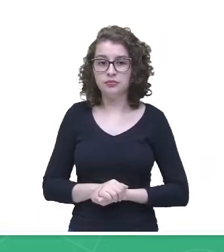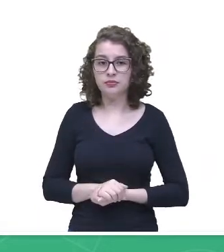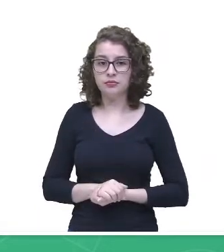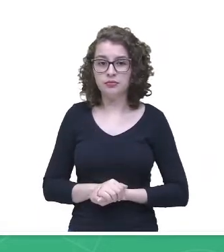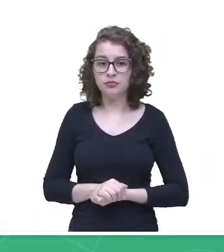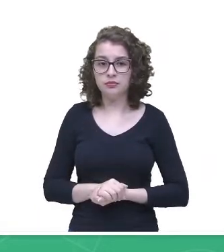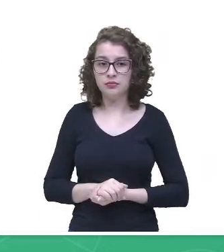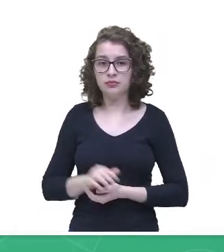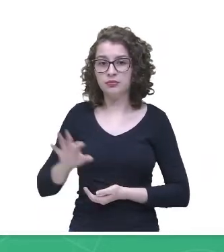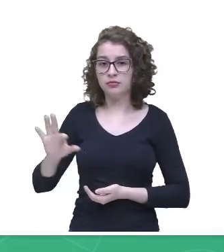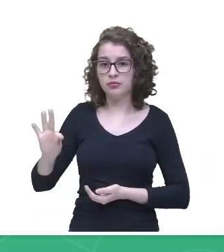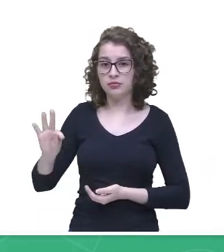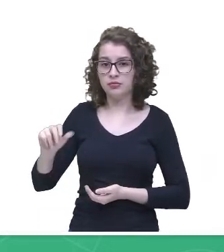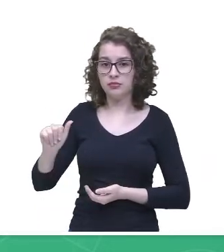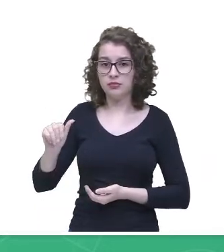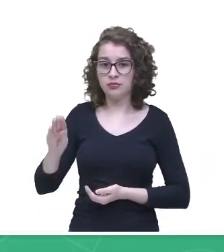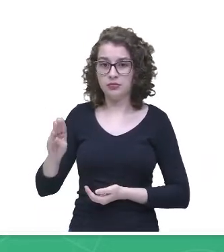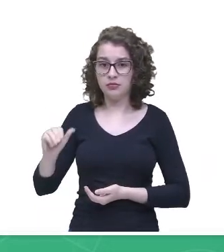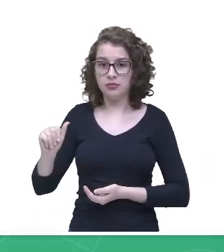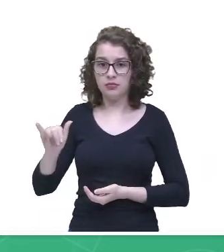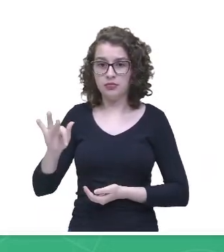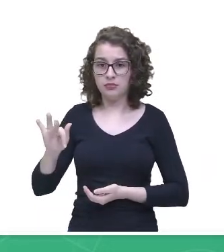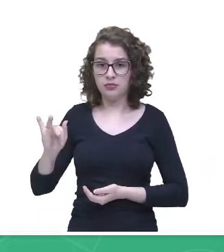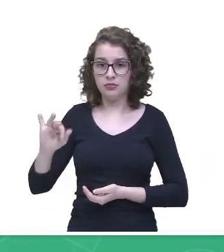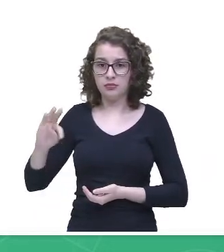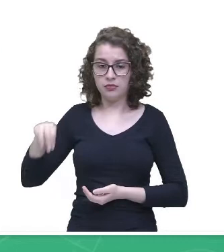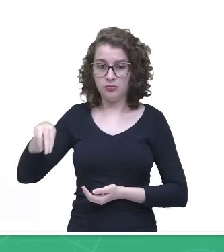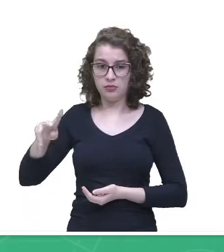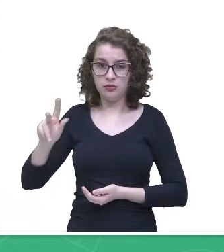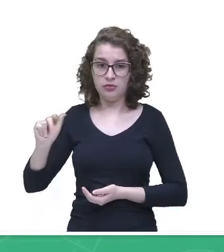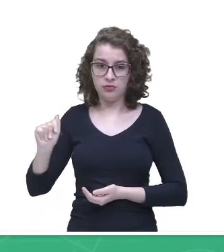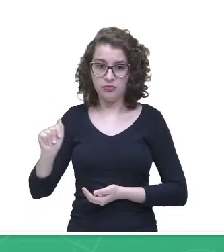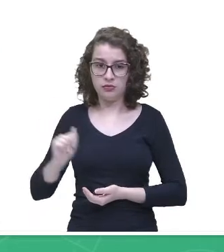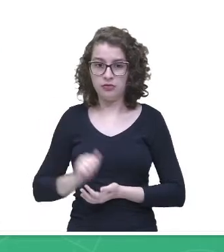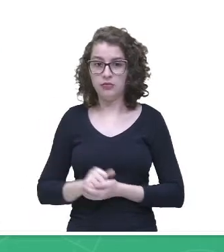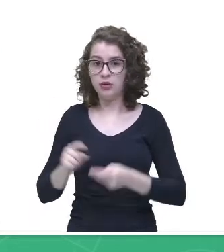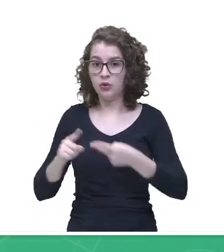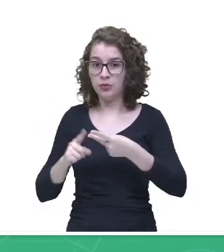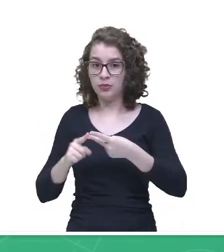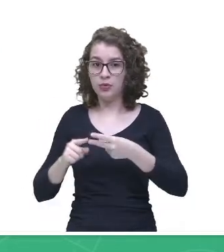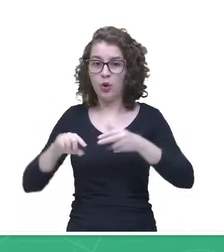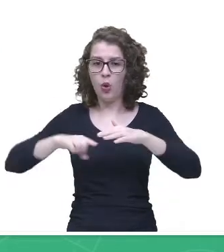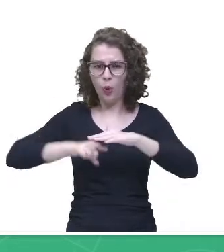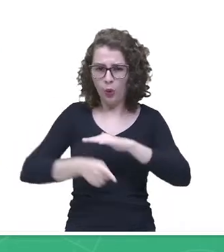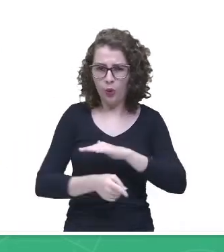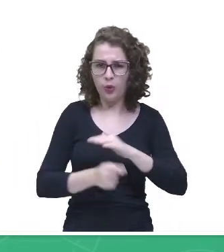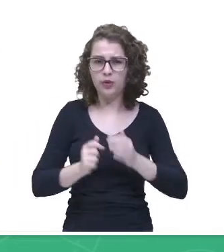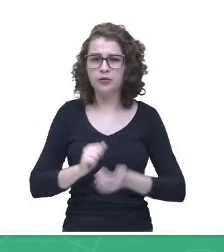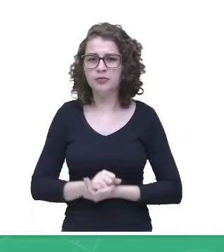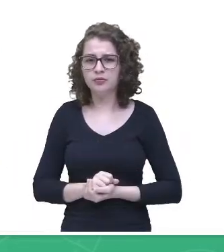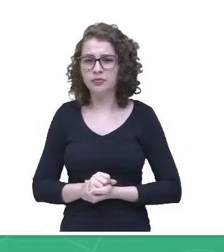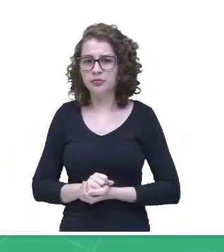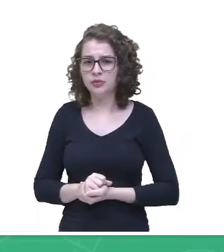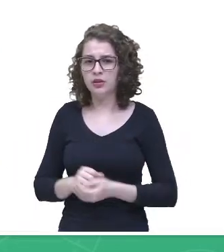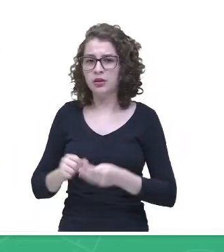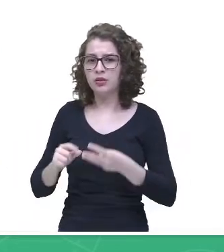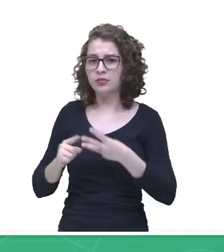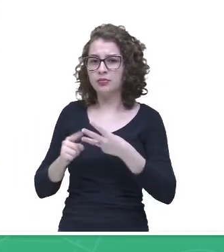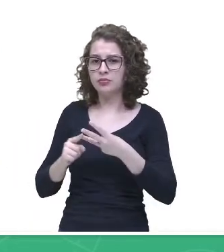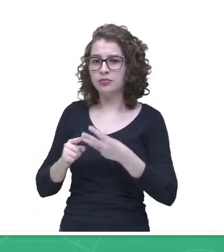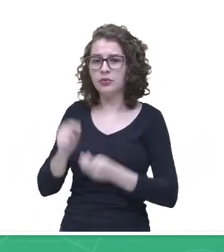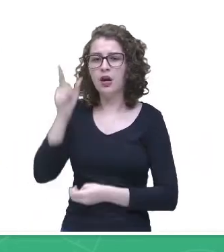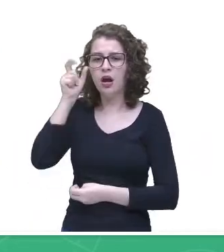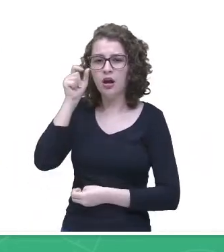de Tabatinga, a segunda imagem que mostra aí o município de Coari e a terceira imagem que mostra